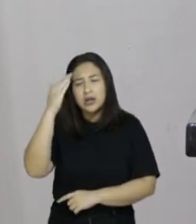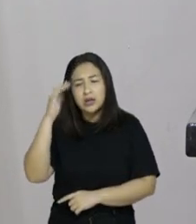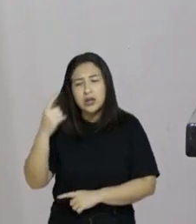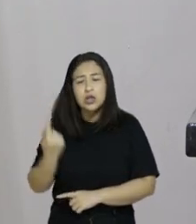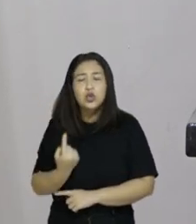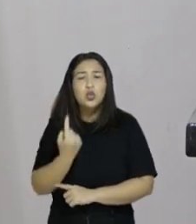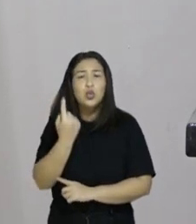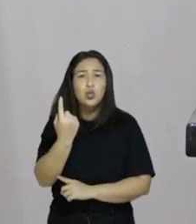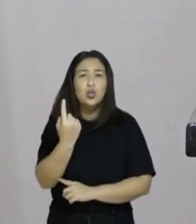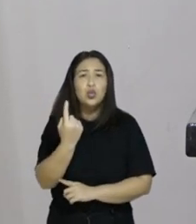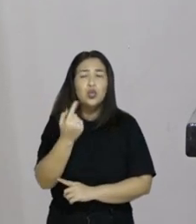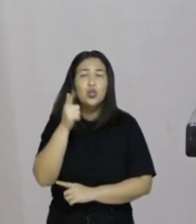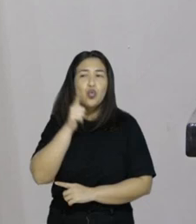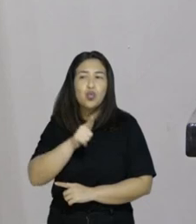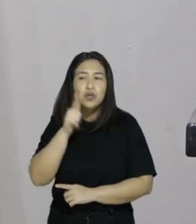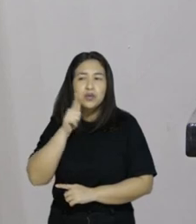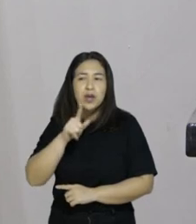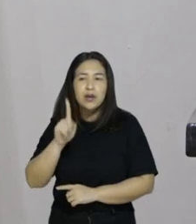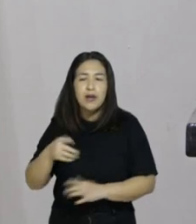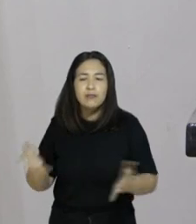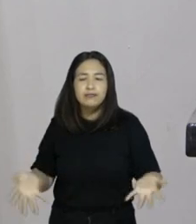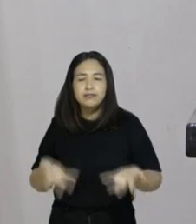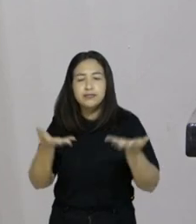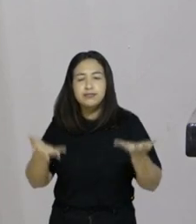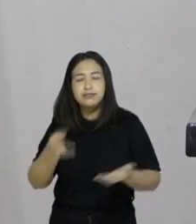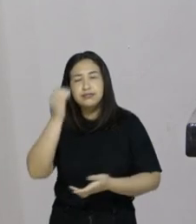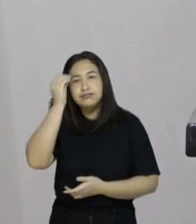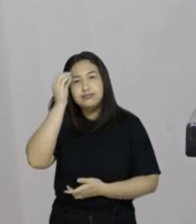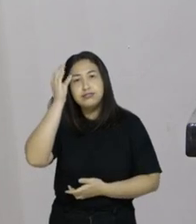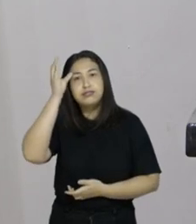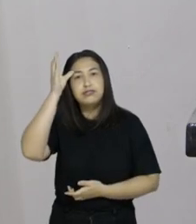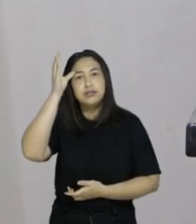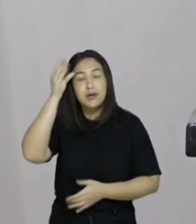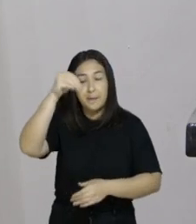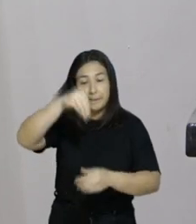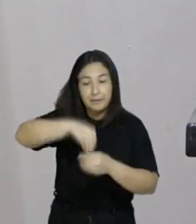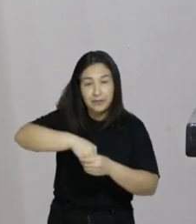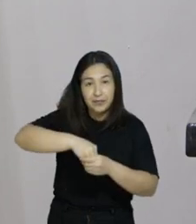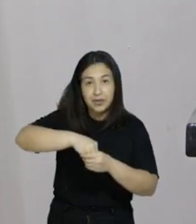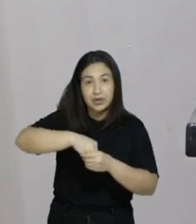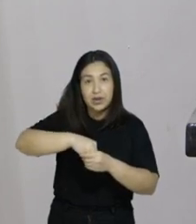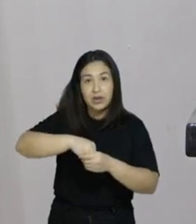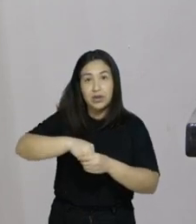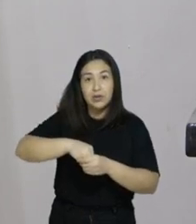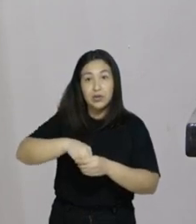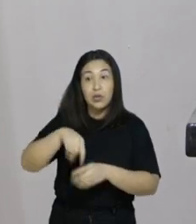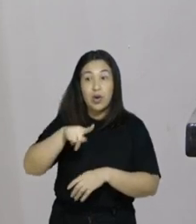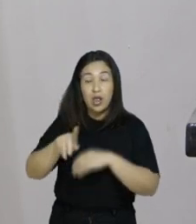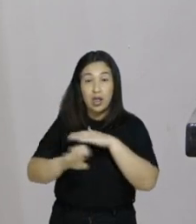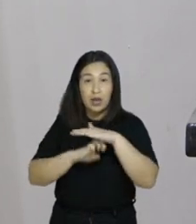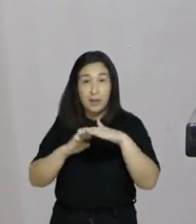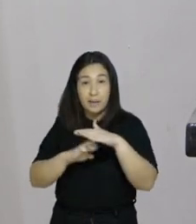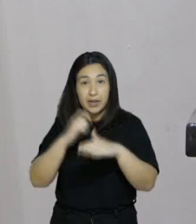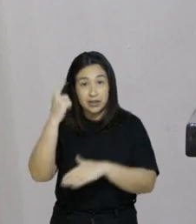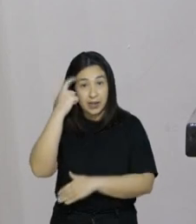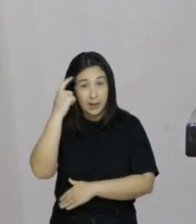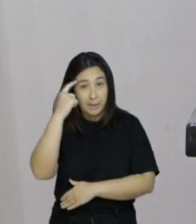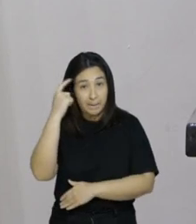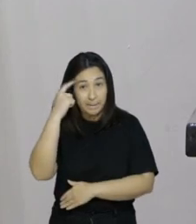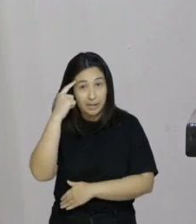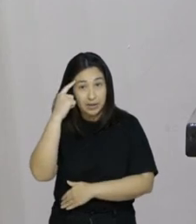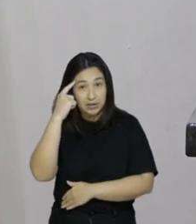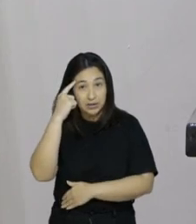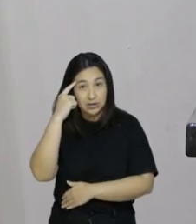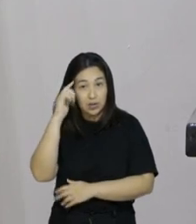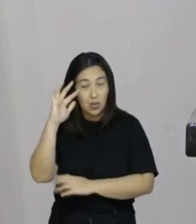o conhecimento. Com um mercado interno pequeno, suas empresas pensam em soluções globais